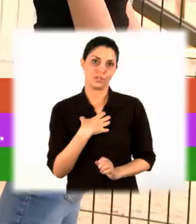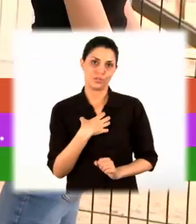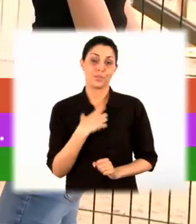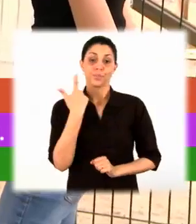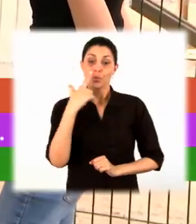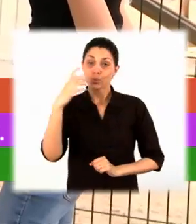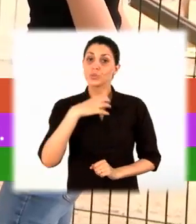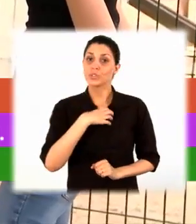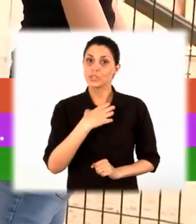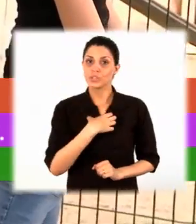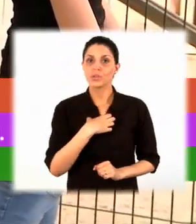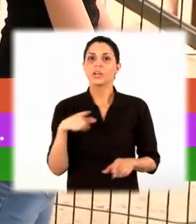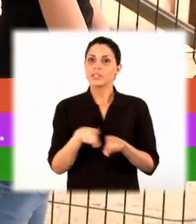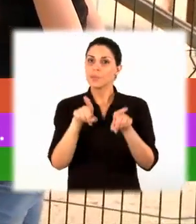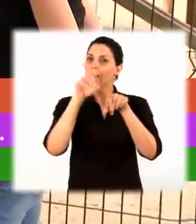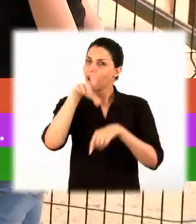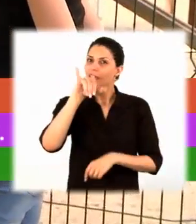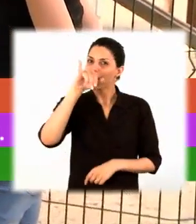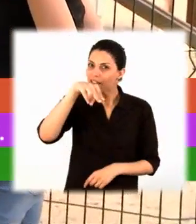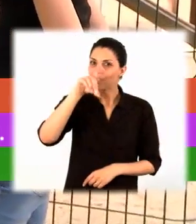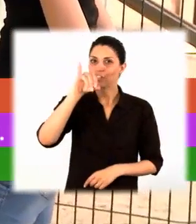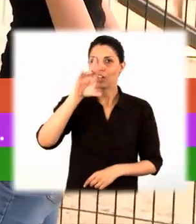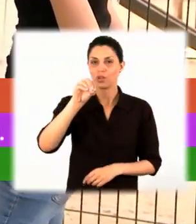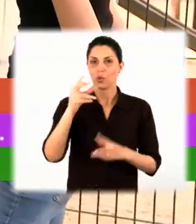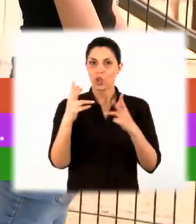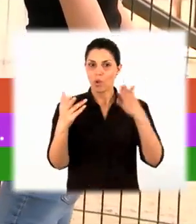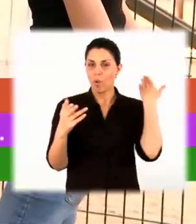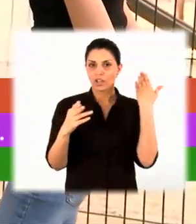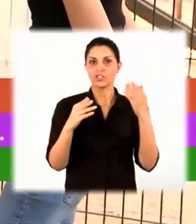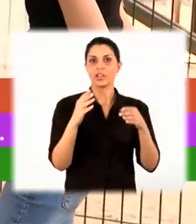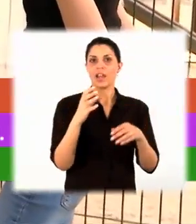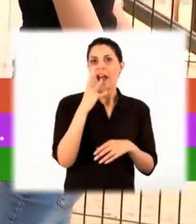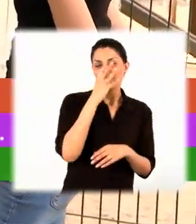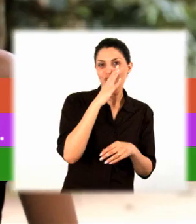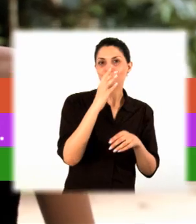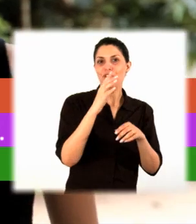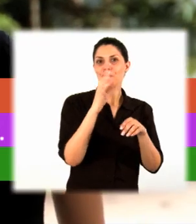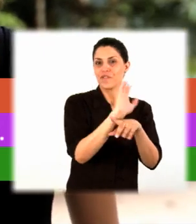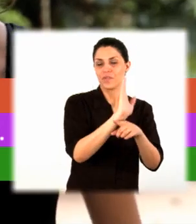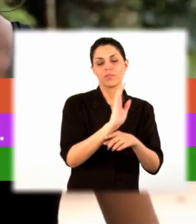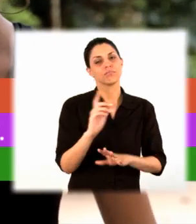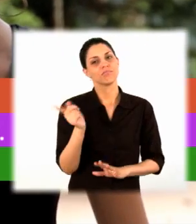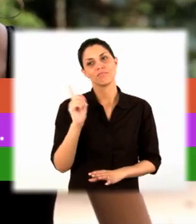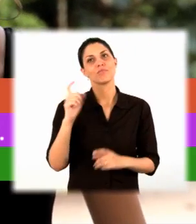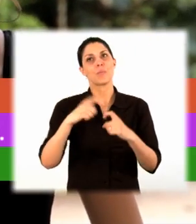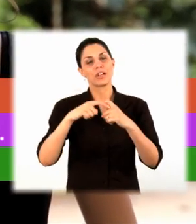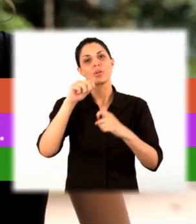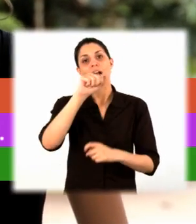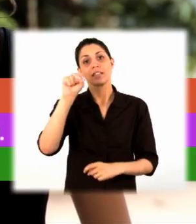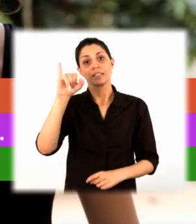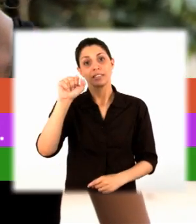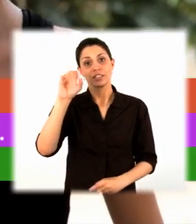outro sentido, é também transitivo indireto, como era assistir ao filme? Não. O médico assistiu